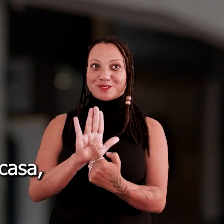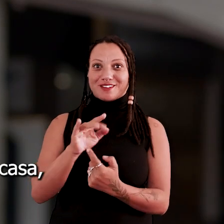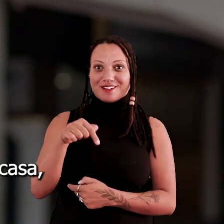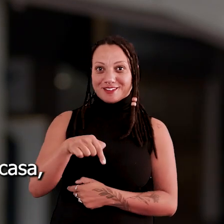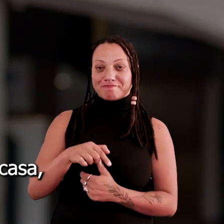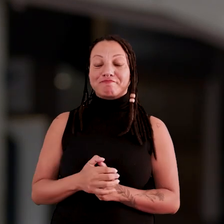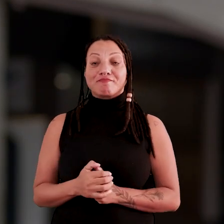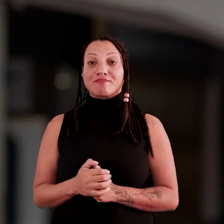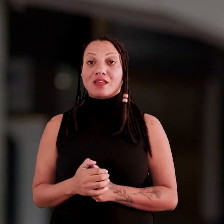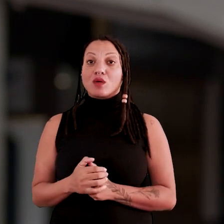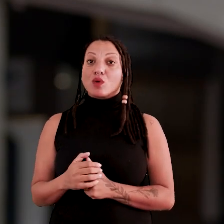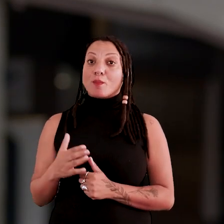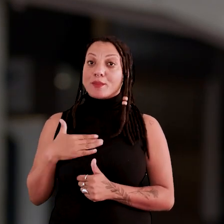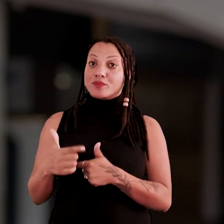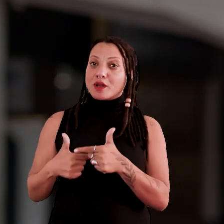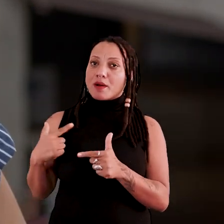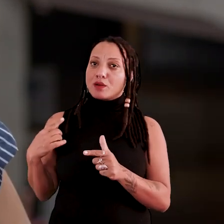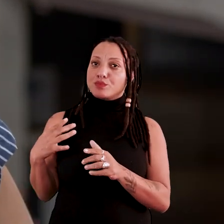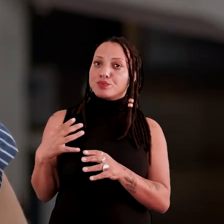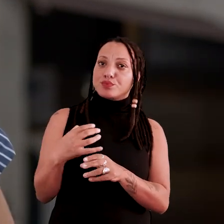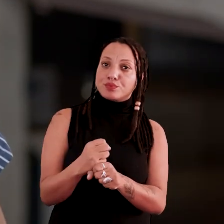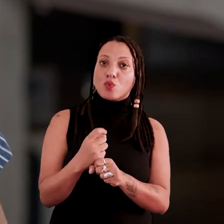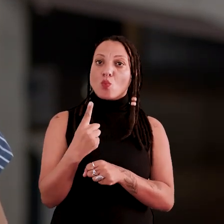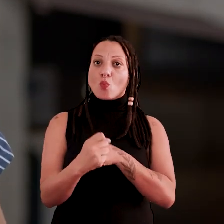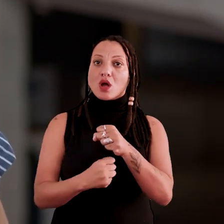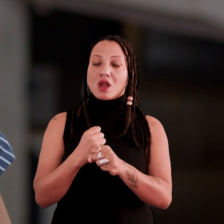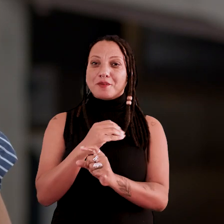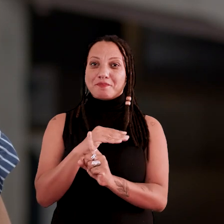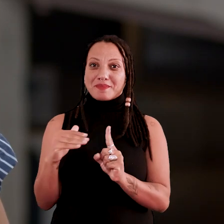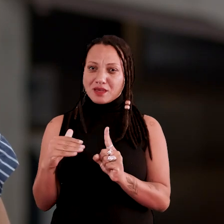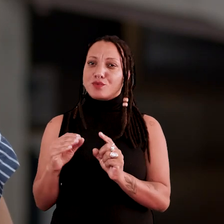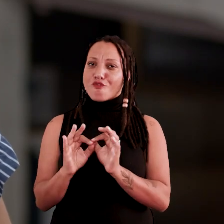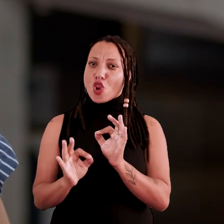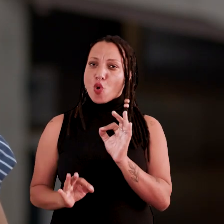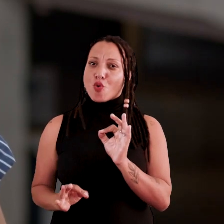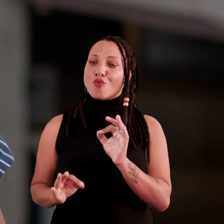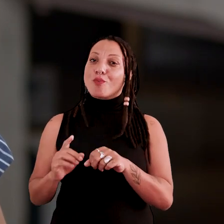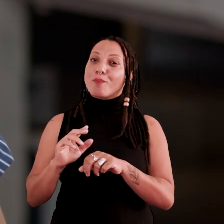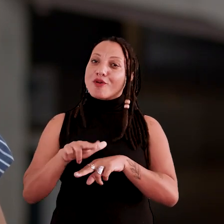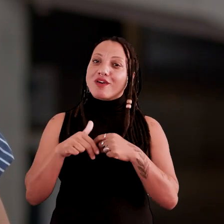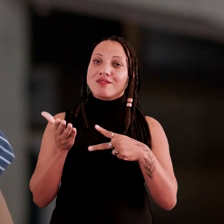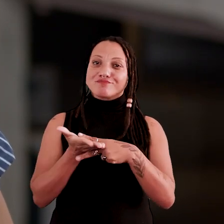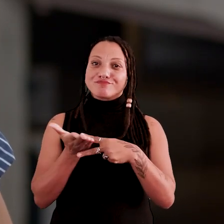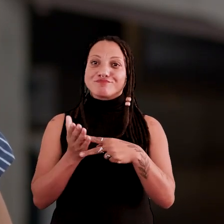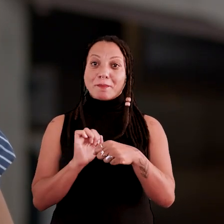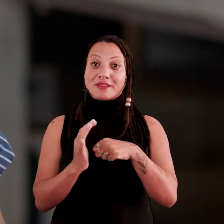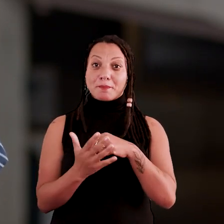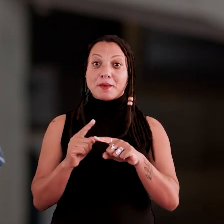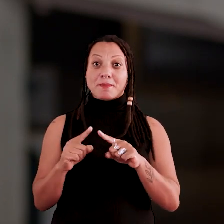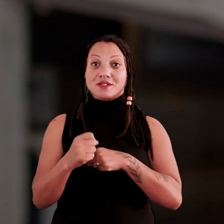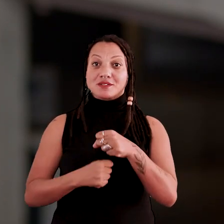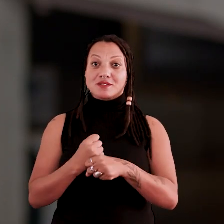próprio trabalho no momento, né? Então, foi um desenvolvimento bastante interno, mas é interessante visualizar agora como ele deixa